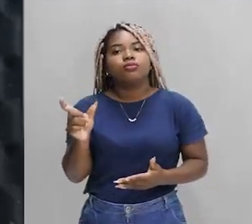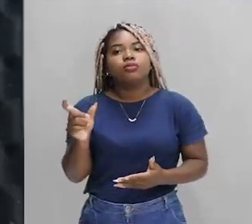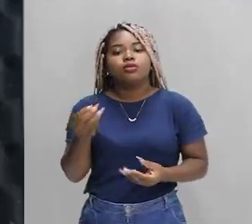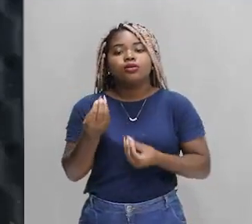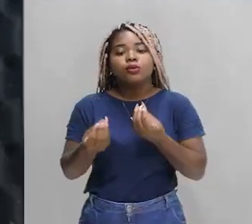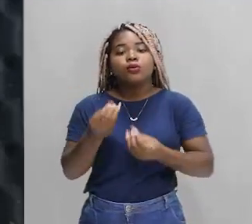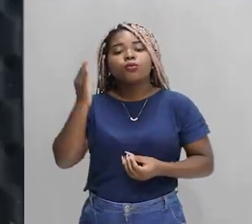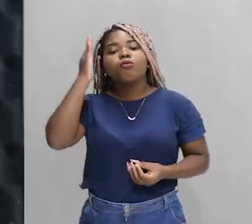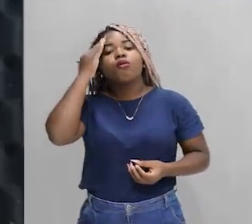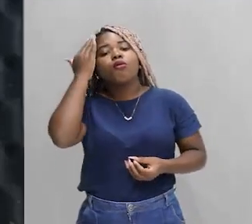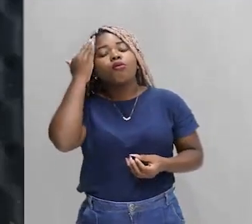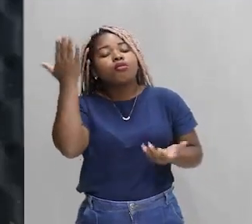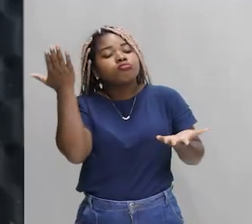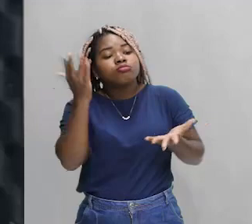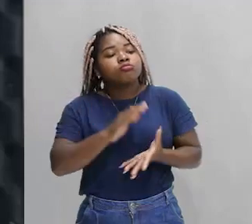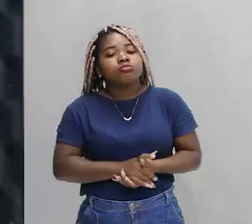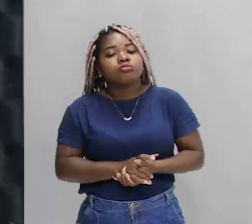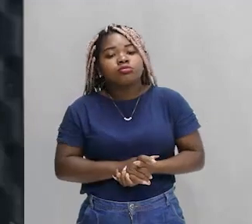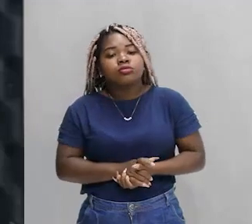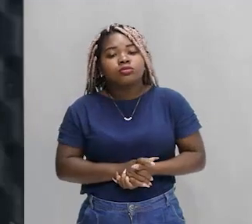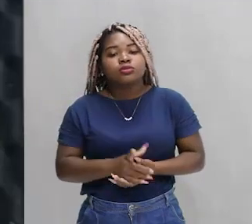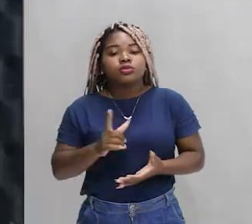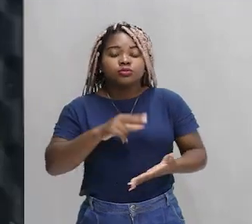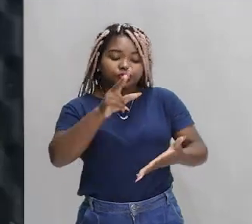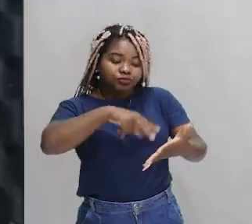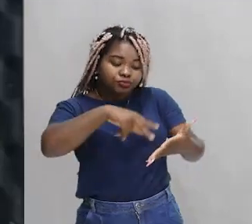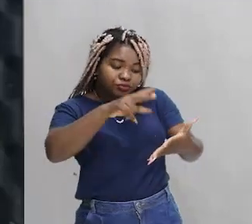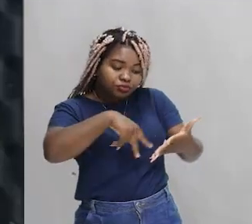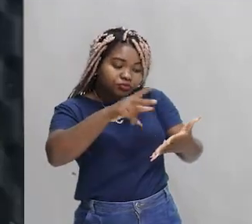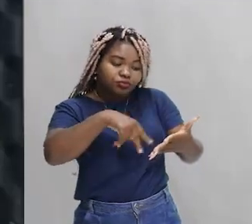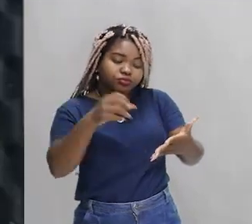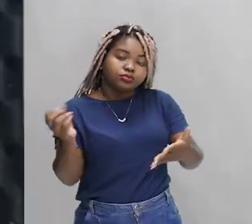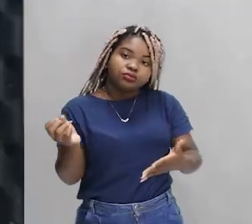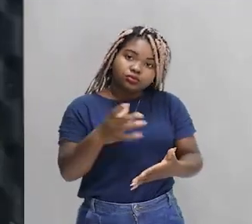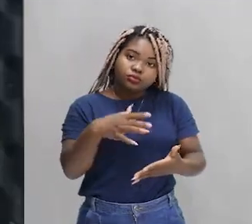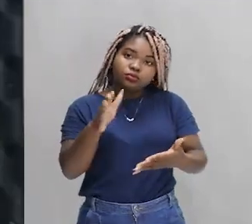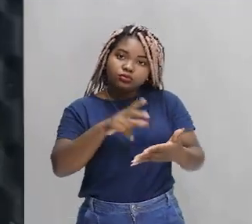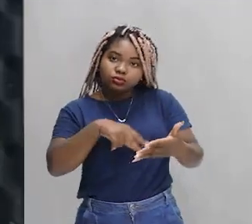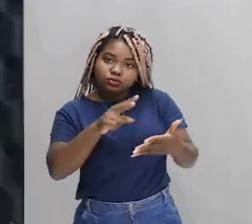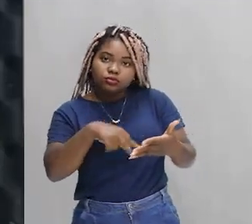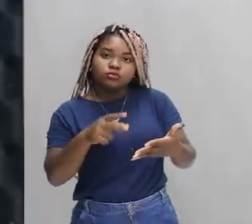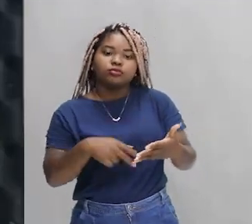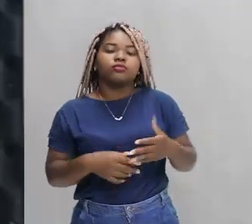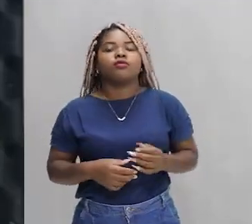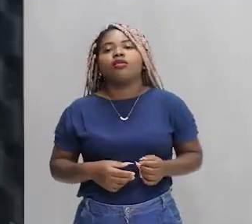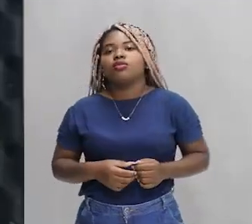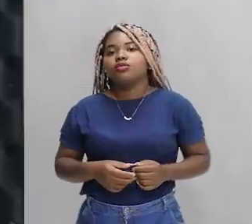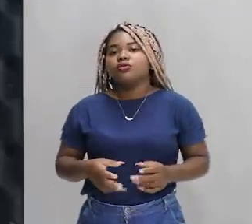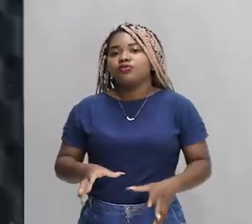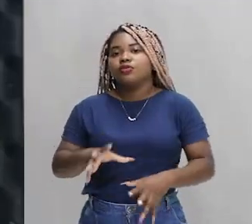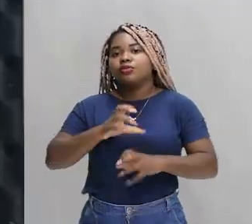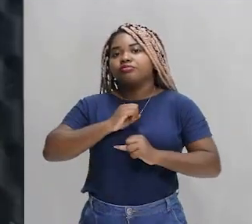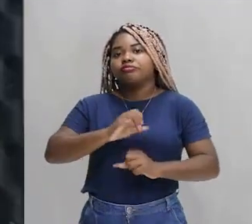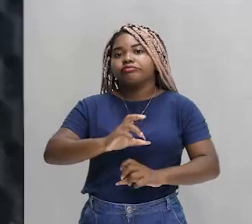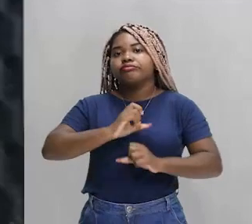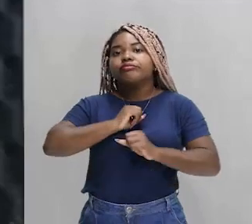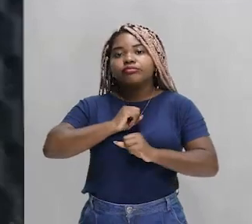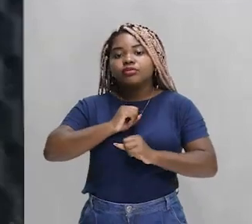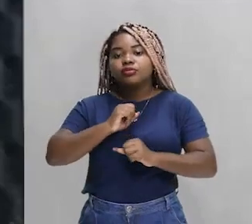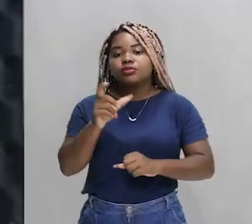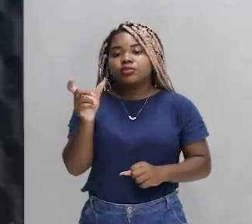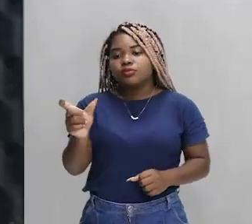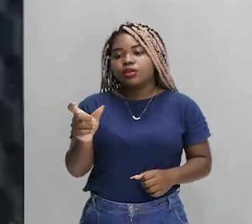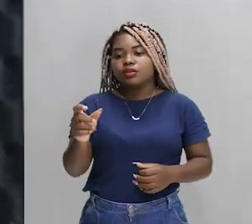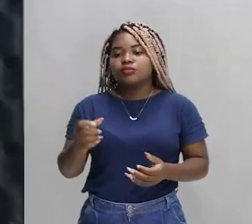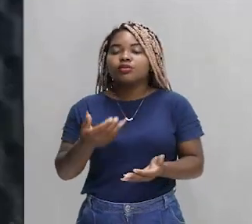À medida que a gente vai adquirindo novos livros, novas leituras, a gente vai internalizando essas palavras que perderam os